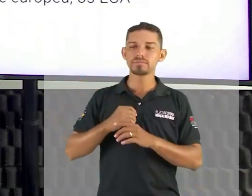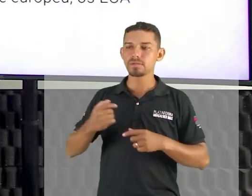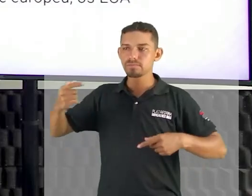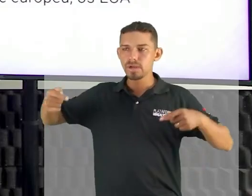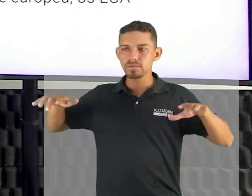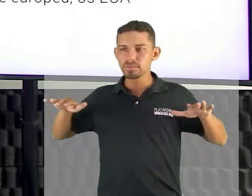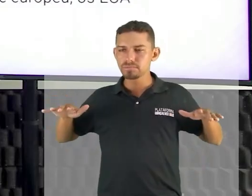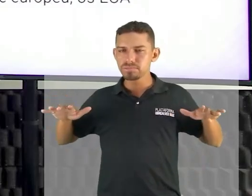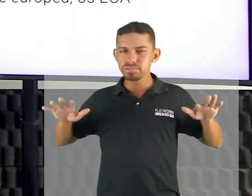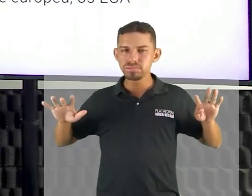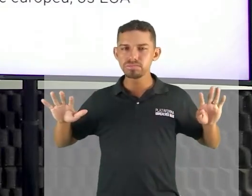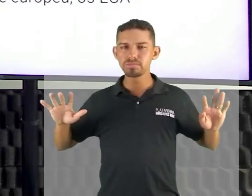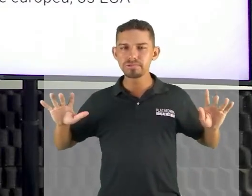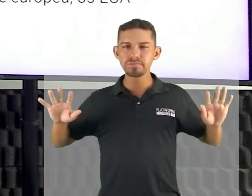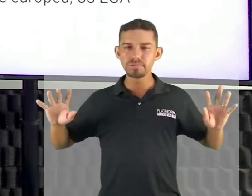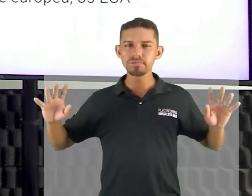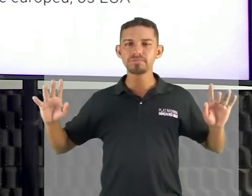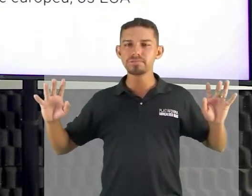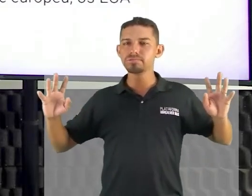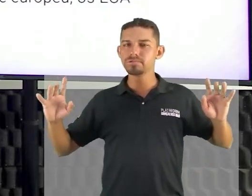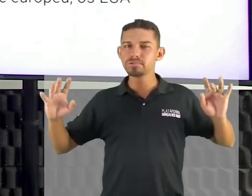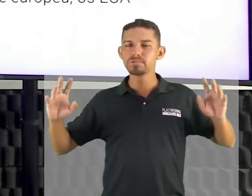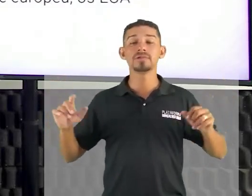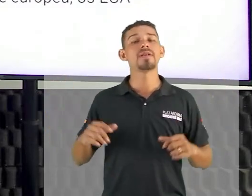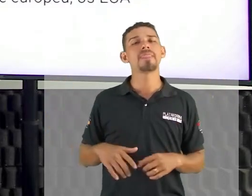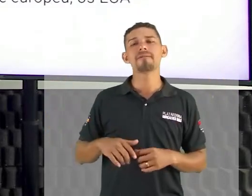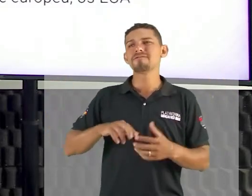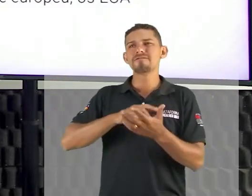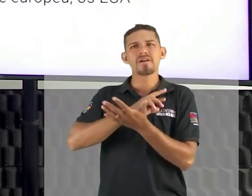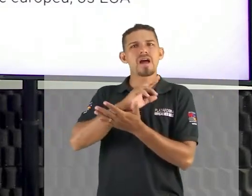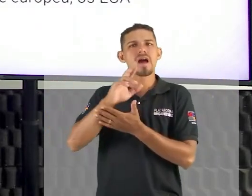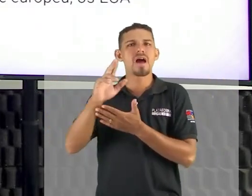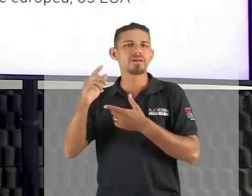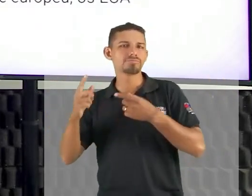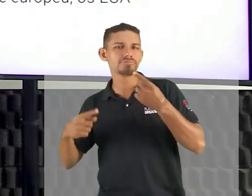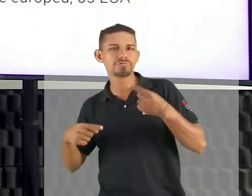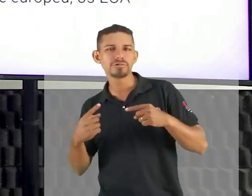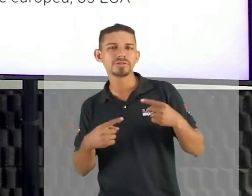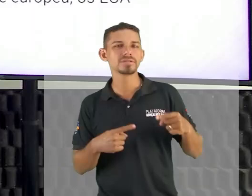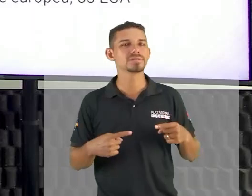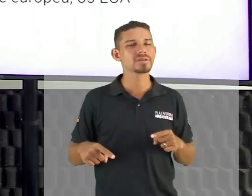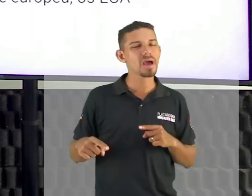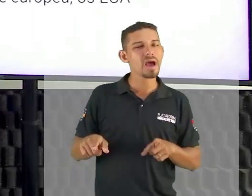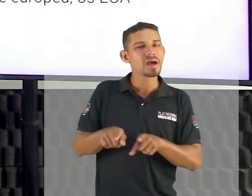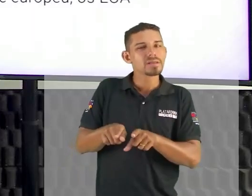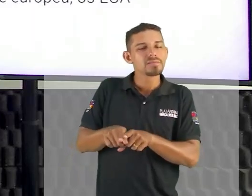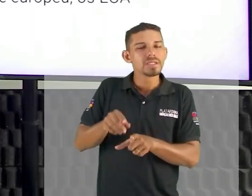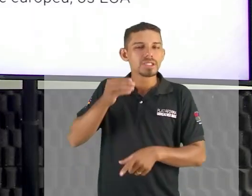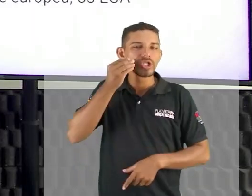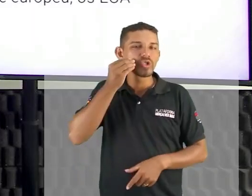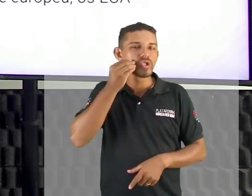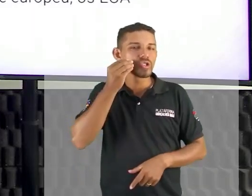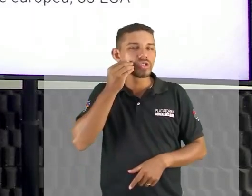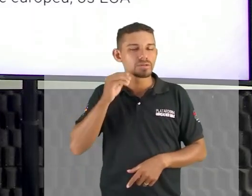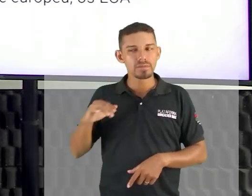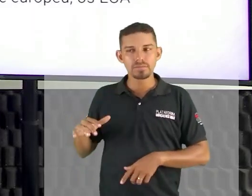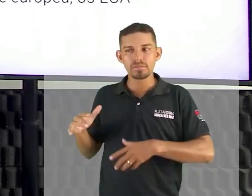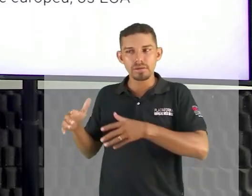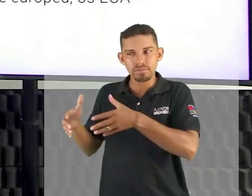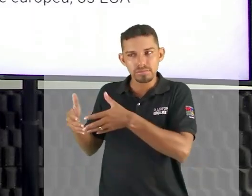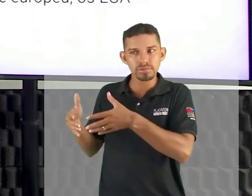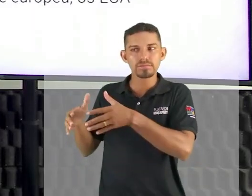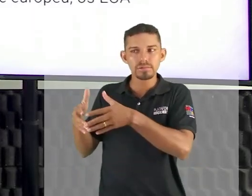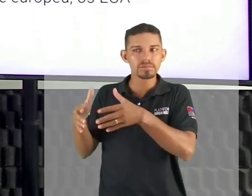ambos, né, os lados, mas também de uma série de políticas e também, claro, de tentativa de formação de